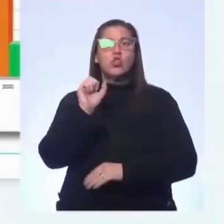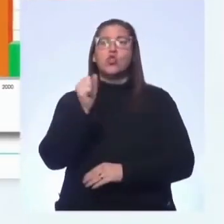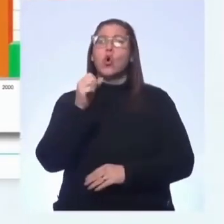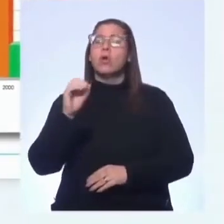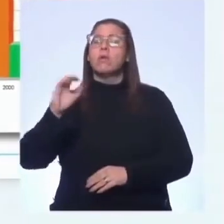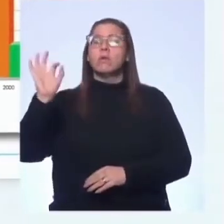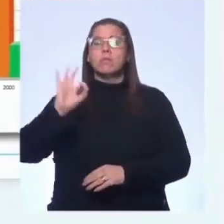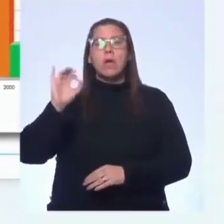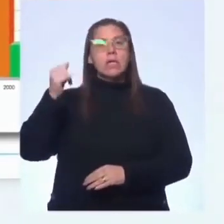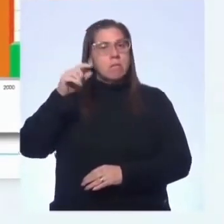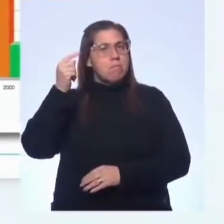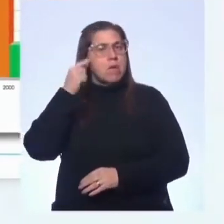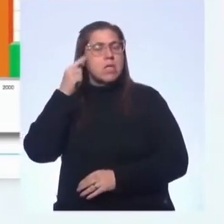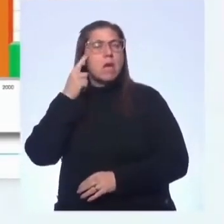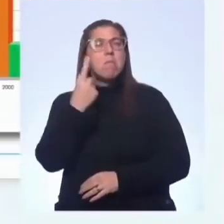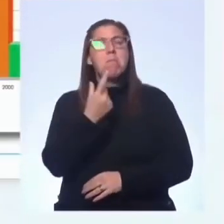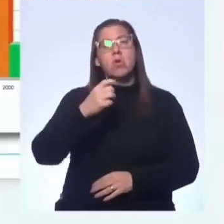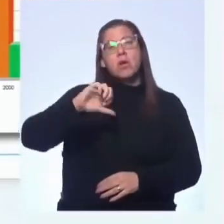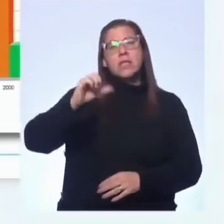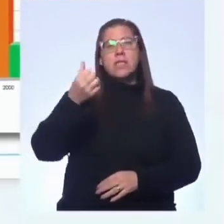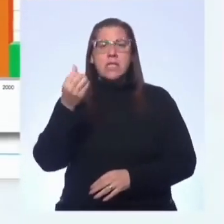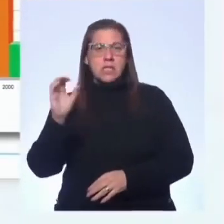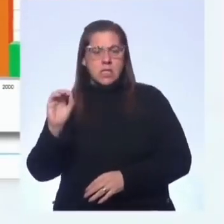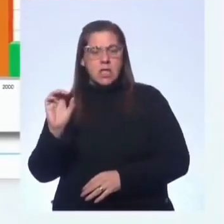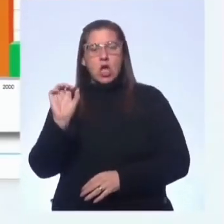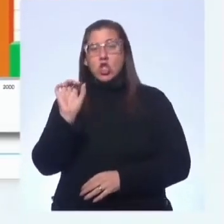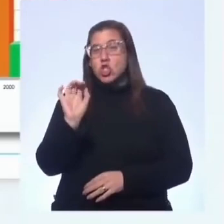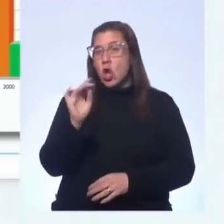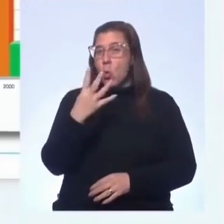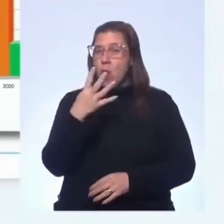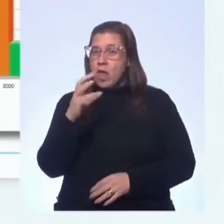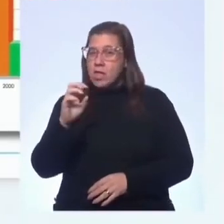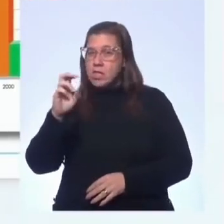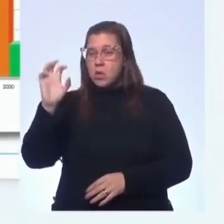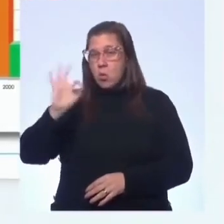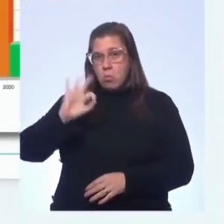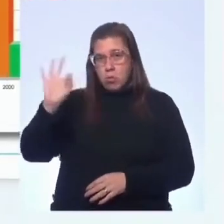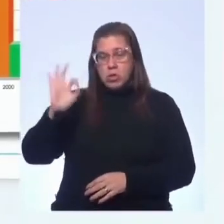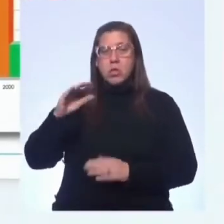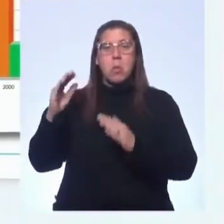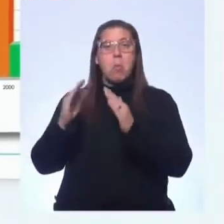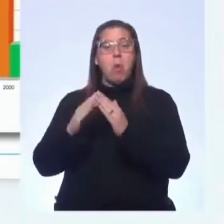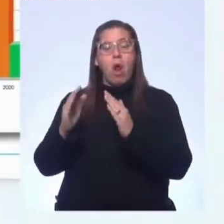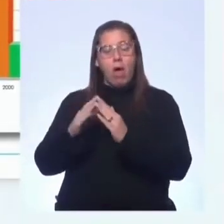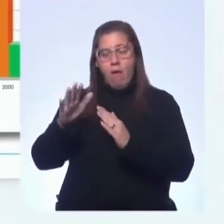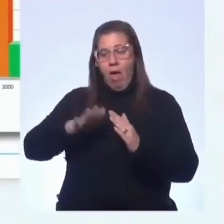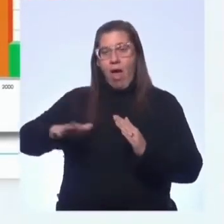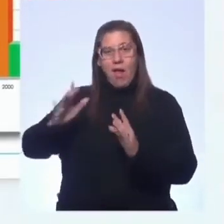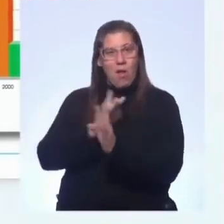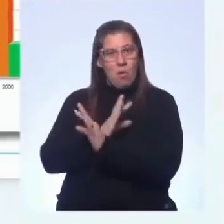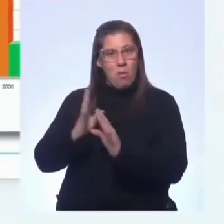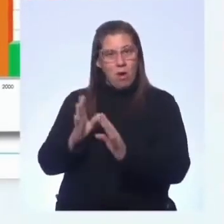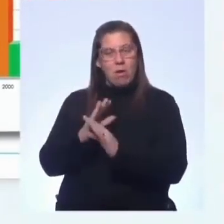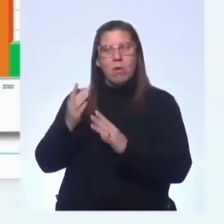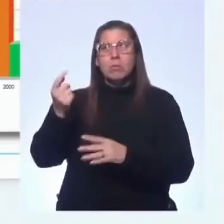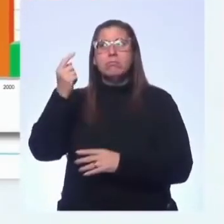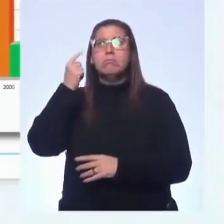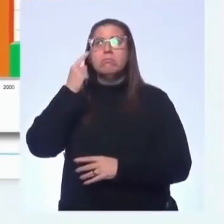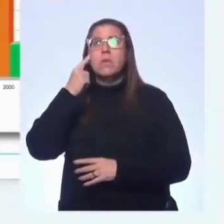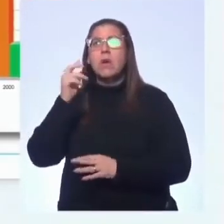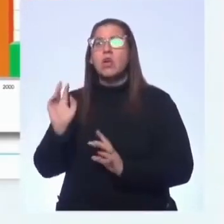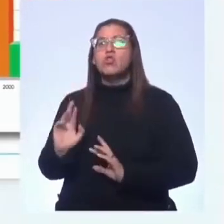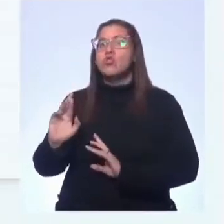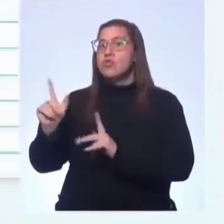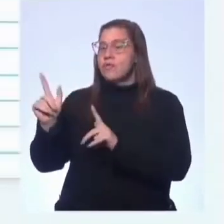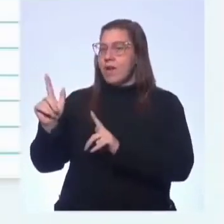Se pensarmos que em 1960 apenas 45% dos brasileiros moravam em áreas urbanas, podemos ter uma noção da diferença